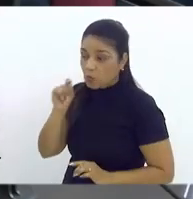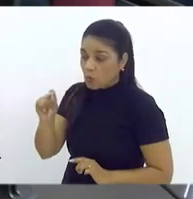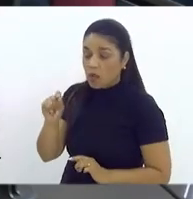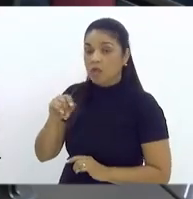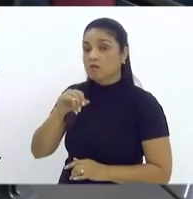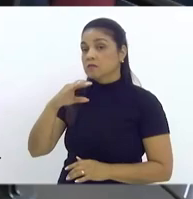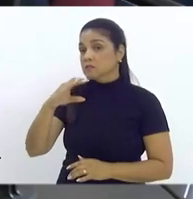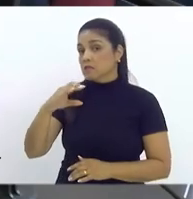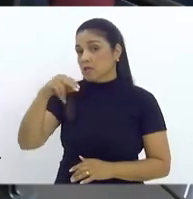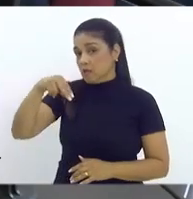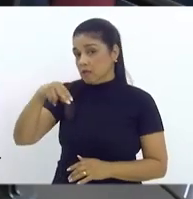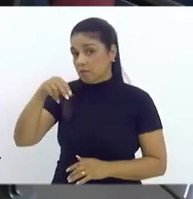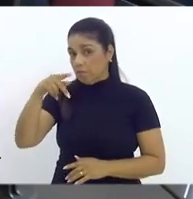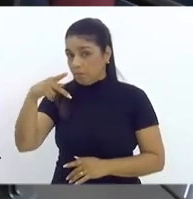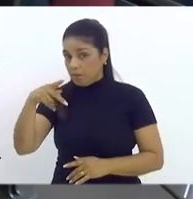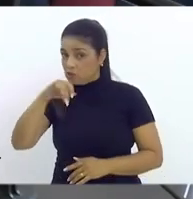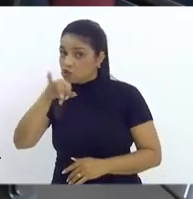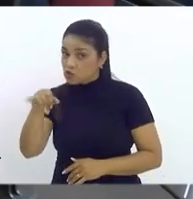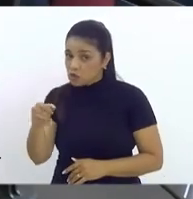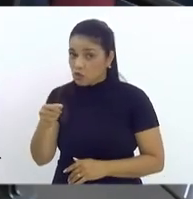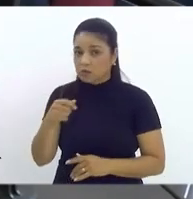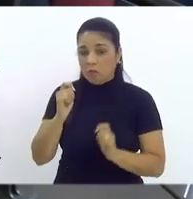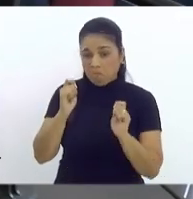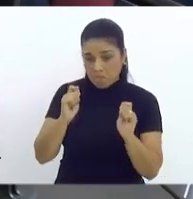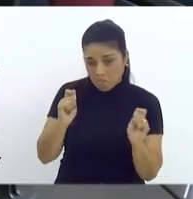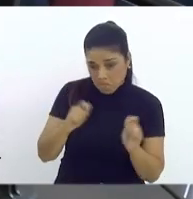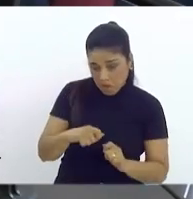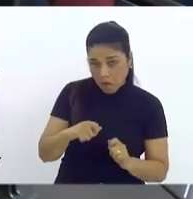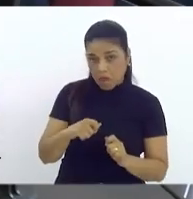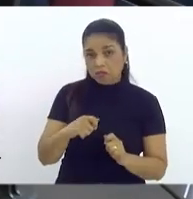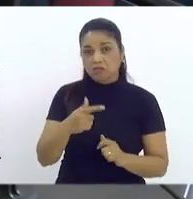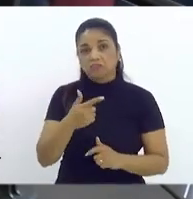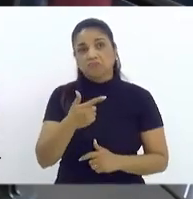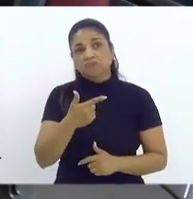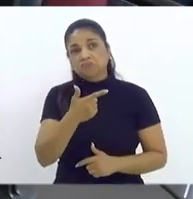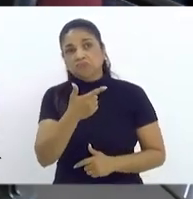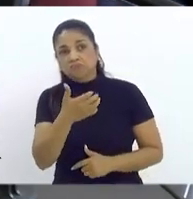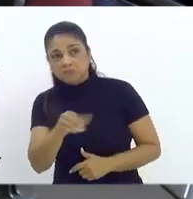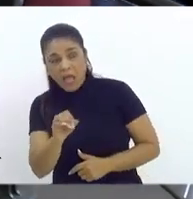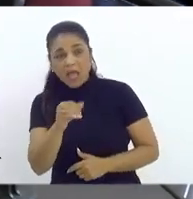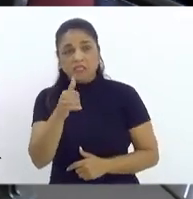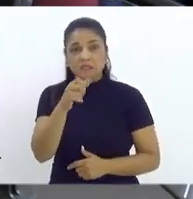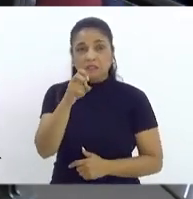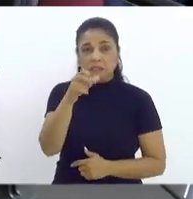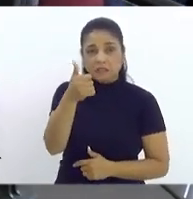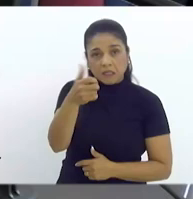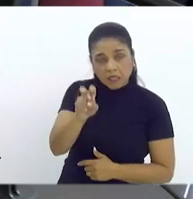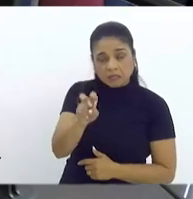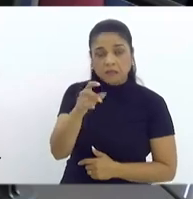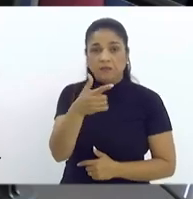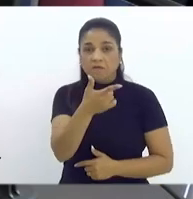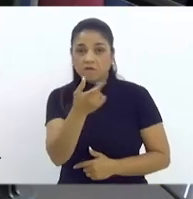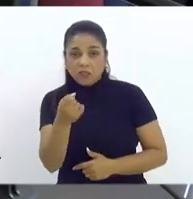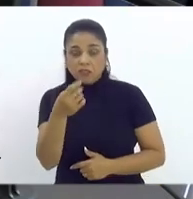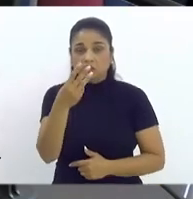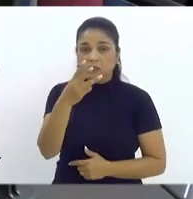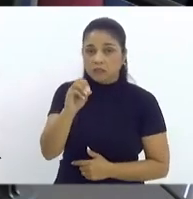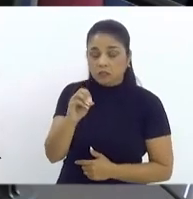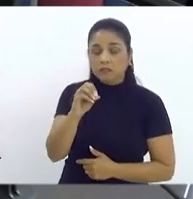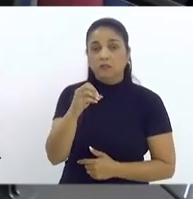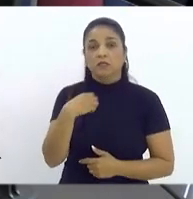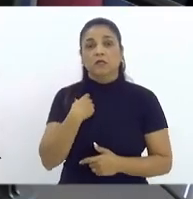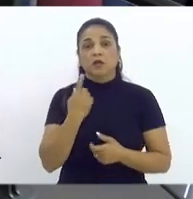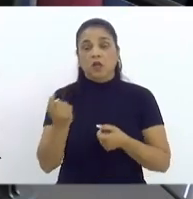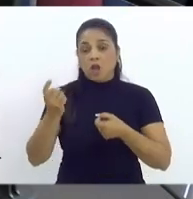CNPJ ele pode ter 10, 15, 20, 30 concessão, se é feito